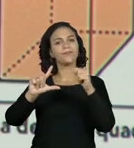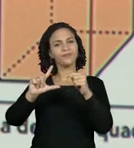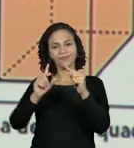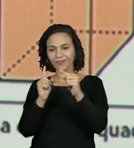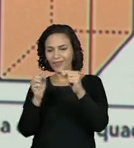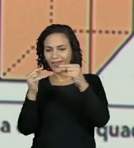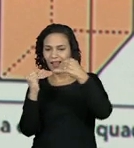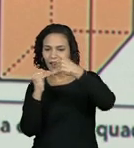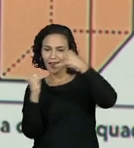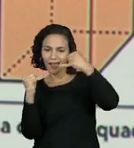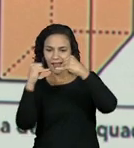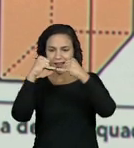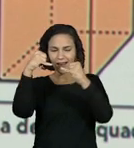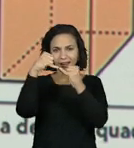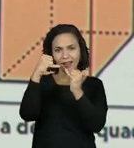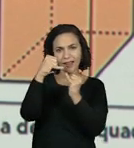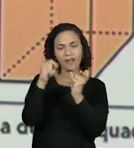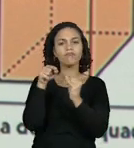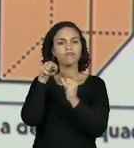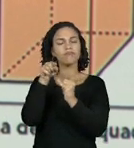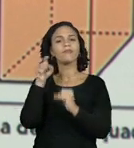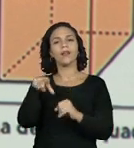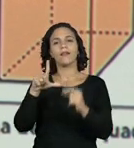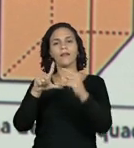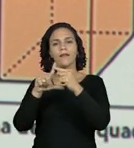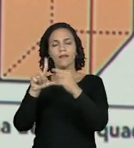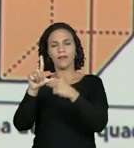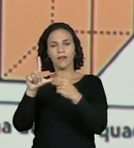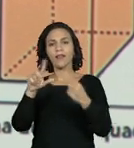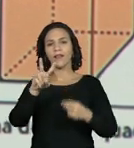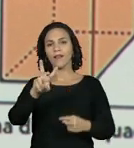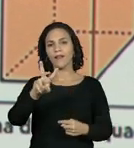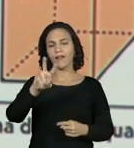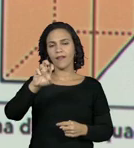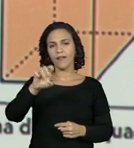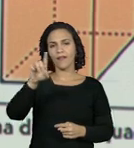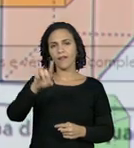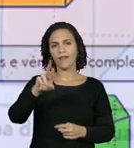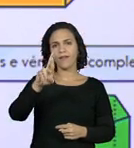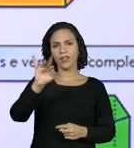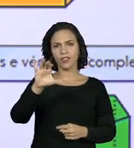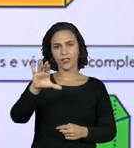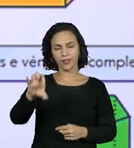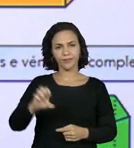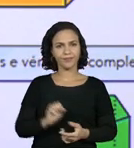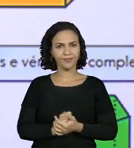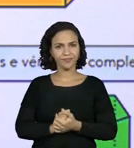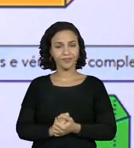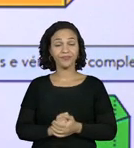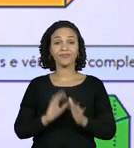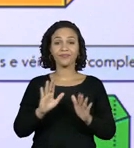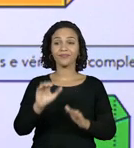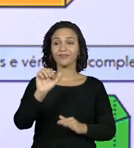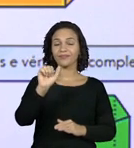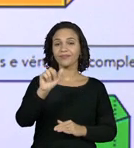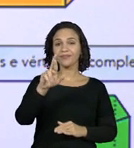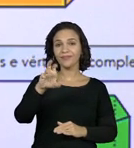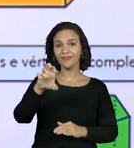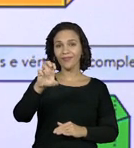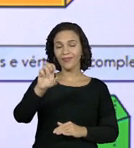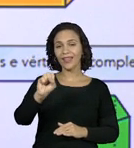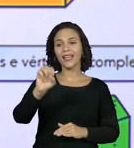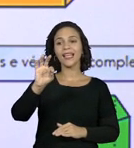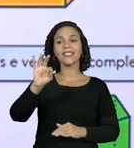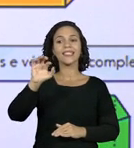Arestas, turma, o que são as arestas, tá? A gente vai contando assim aos pouquinhos, senão vai ficar muito confuso, tá bem? Depois eu passo para